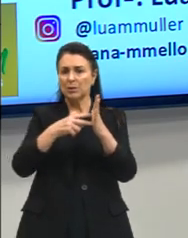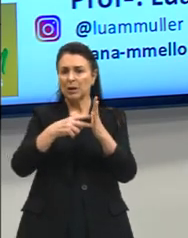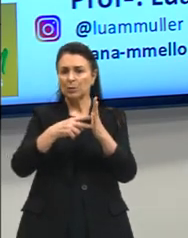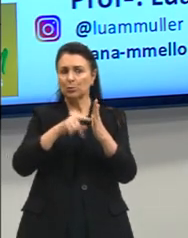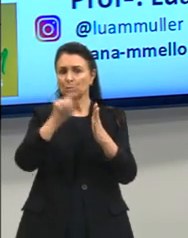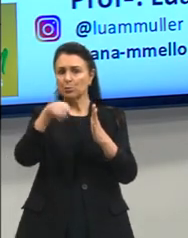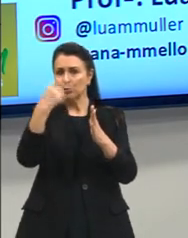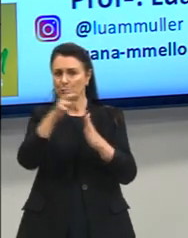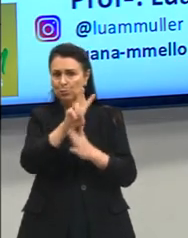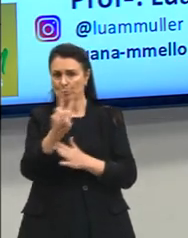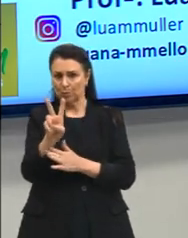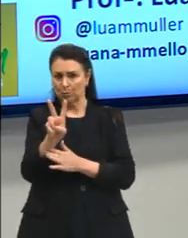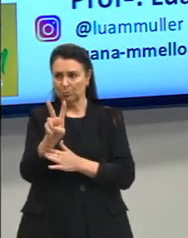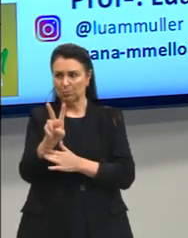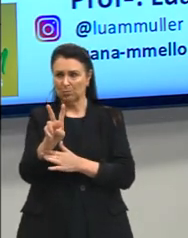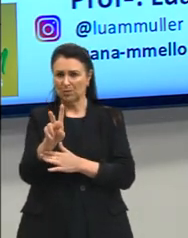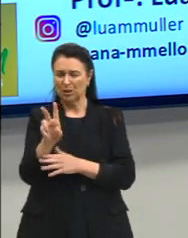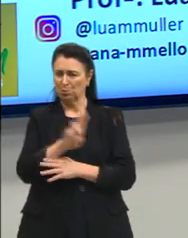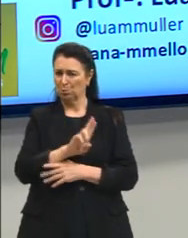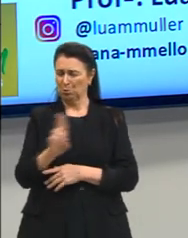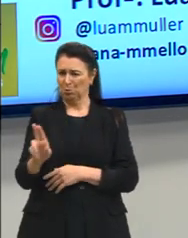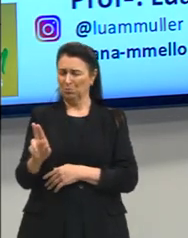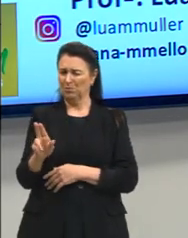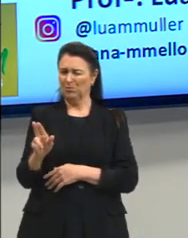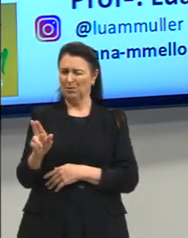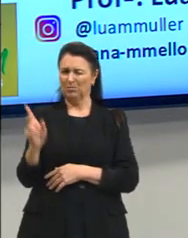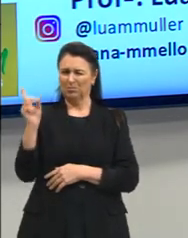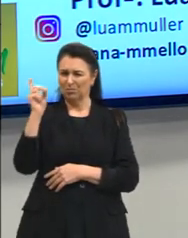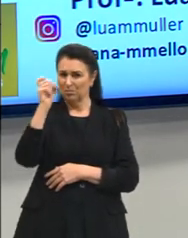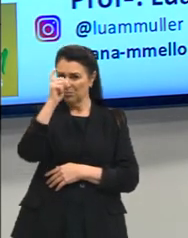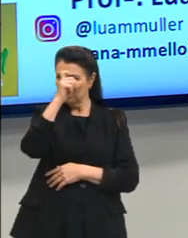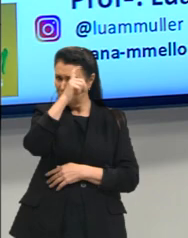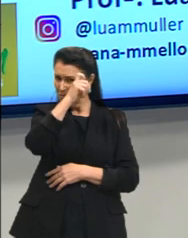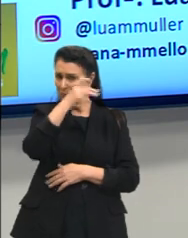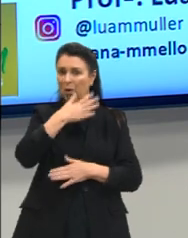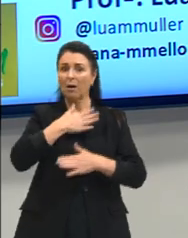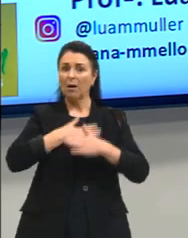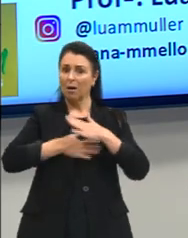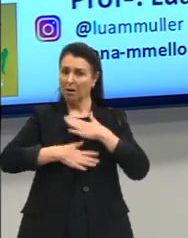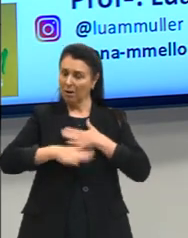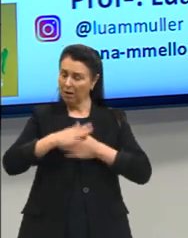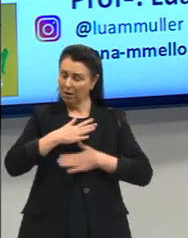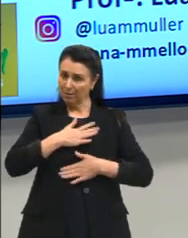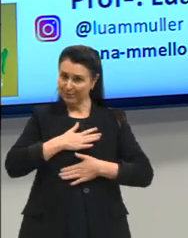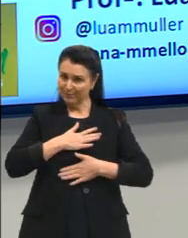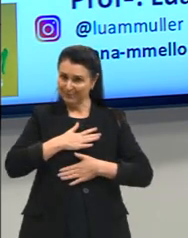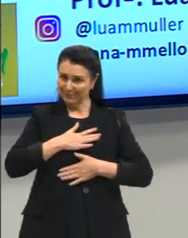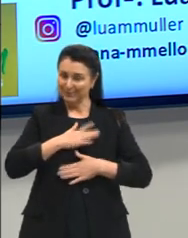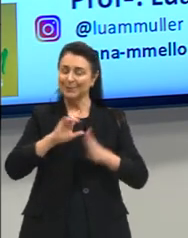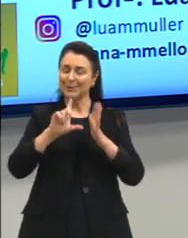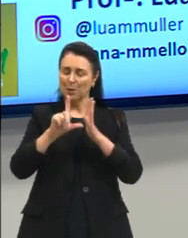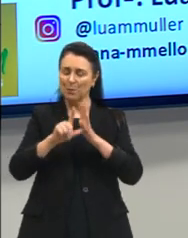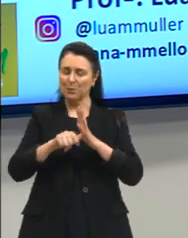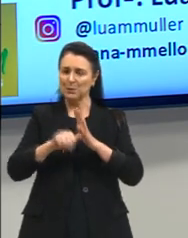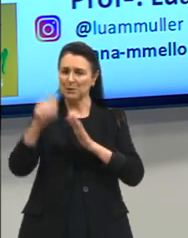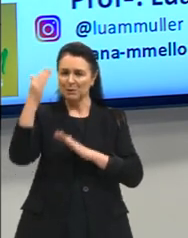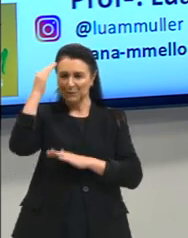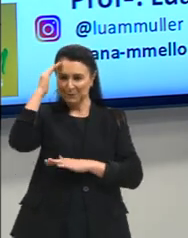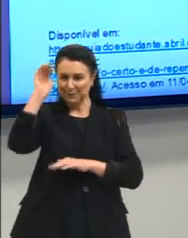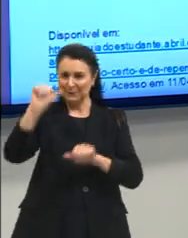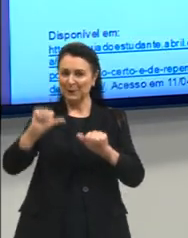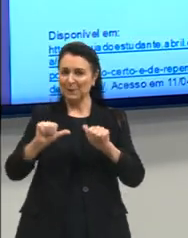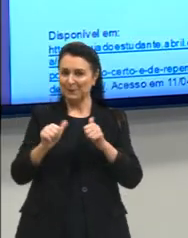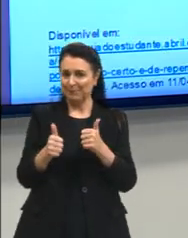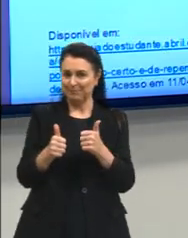nomes difíceis Socorro calma gente até o final da aula vocês vão tá ó craques no que que é isso